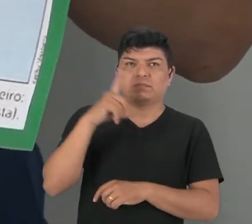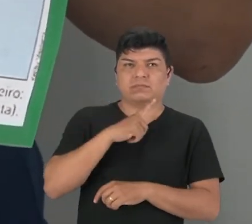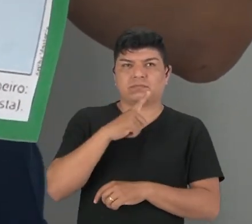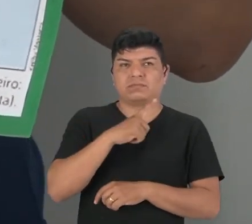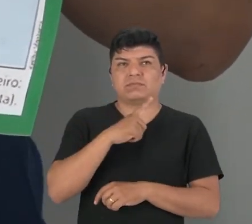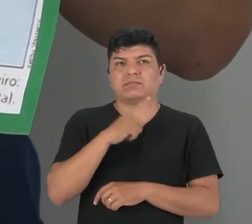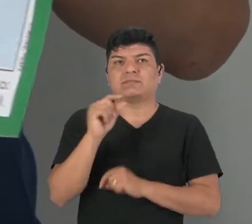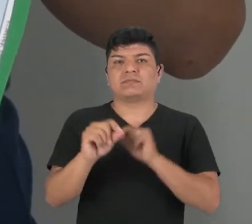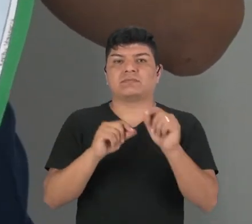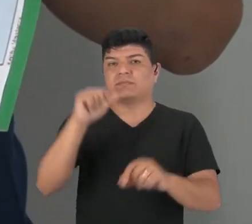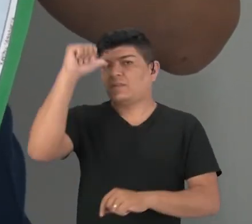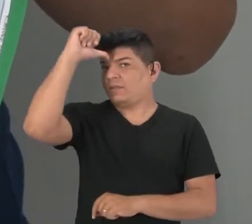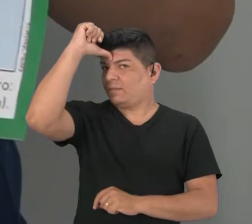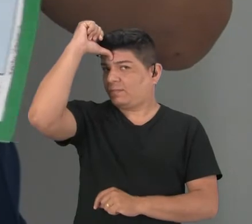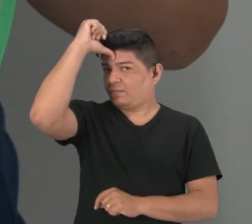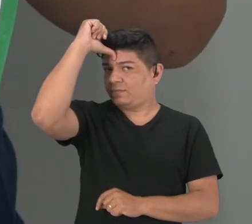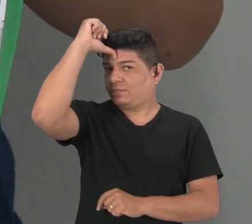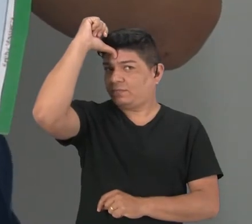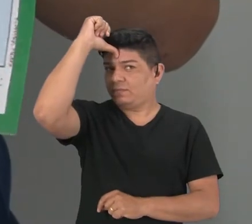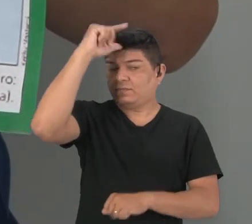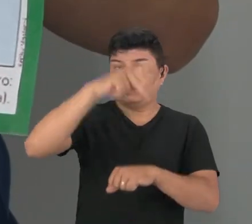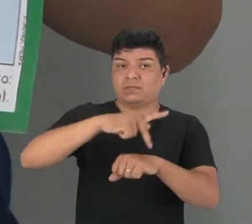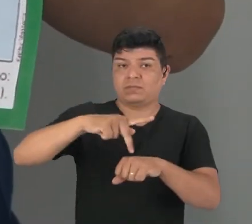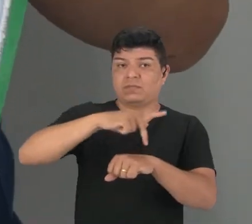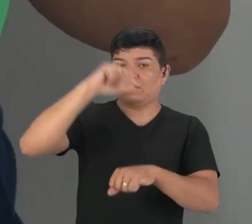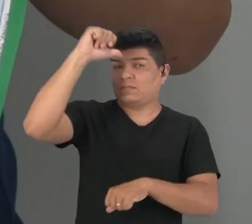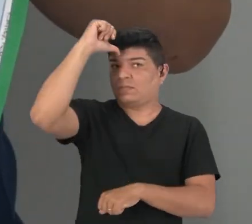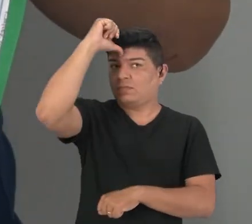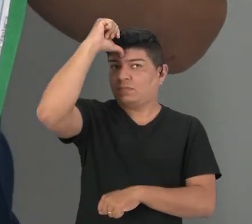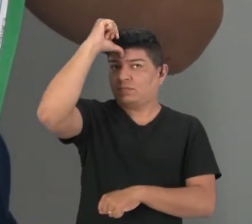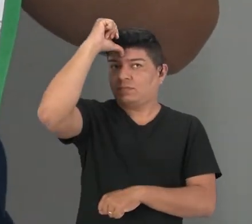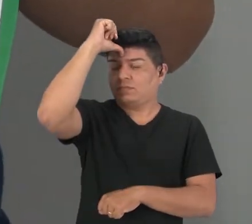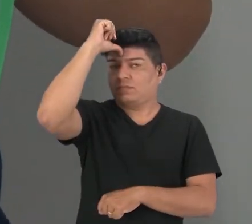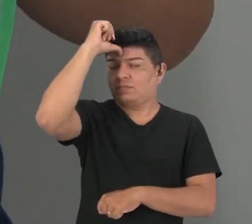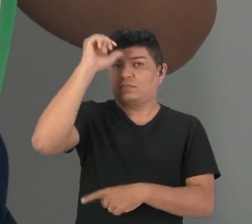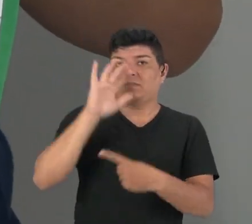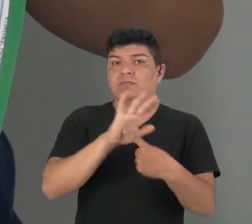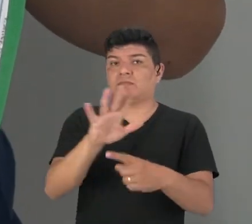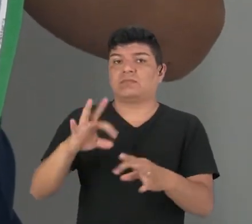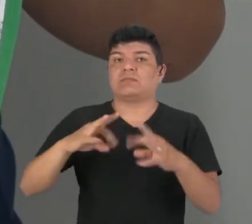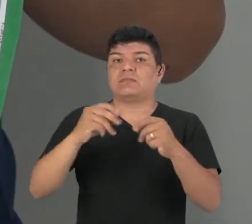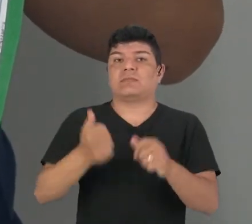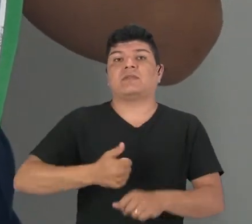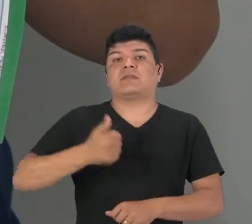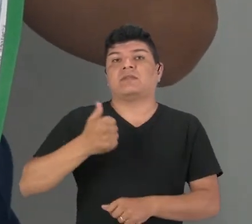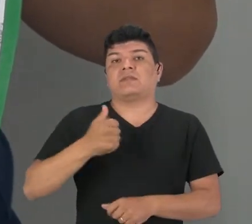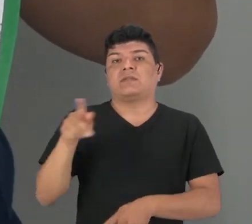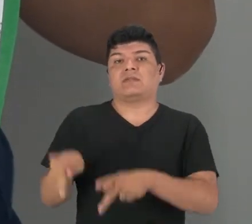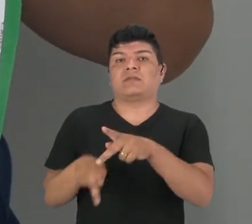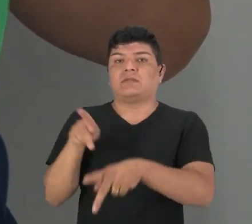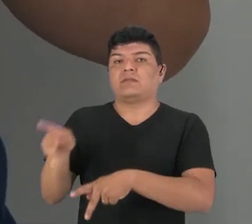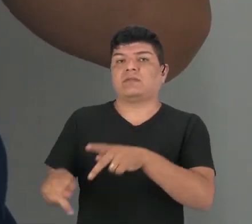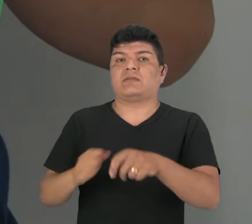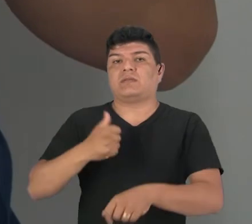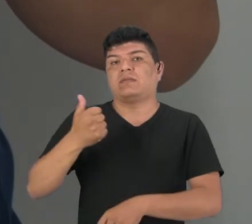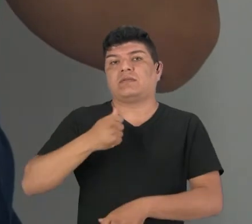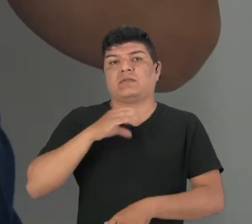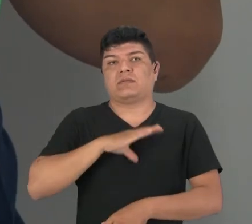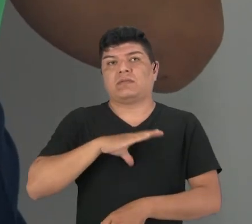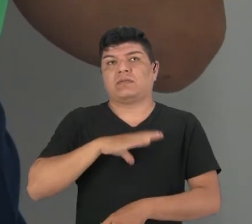que determina a Índia, ó. Lembrando que a Índia é tudo isso aqui, mas ela mostra as primeiras civilizações aqui, ó, as primeiras